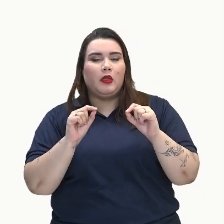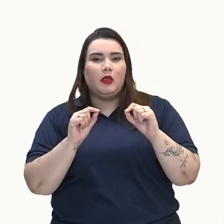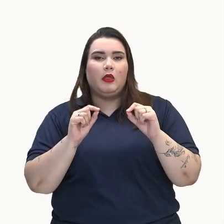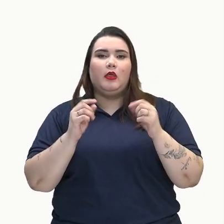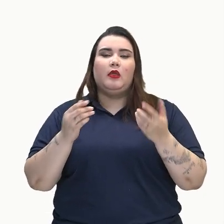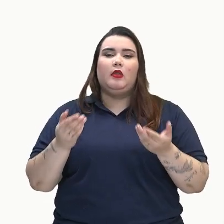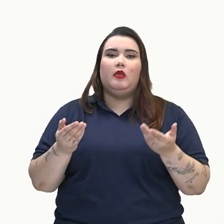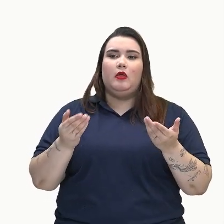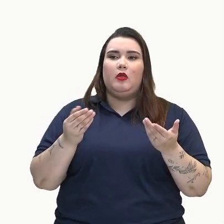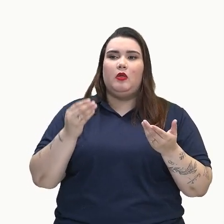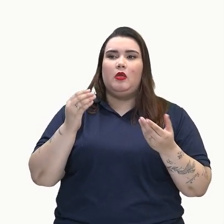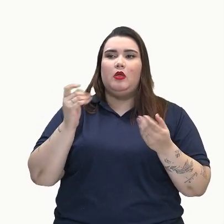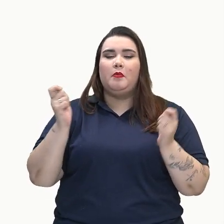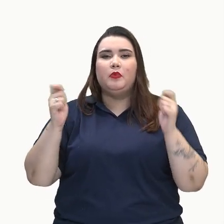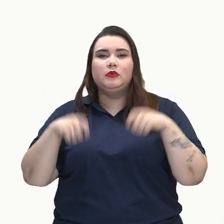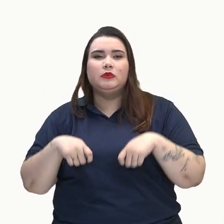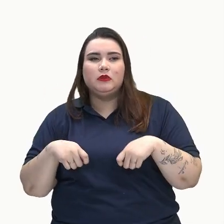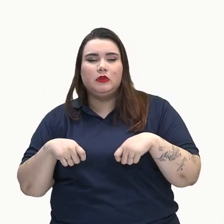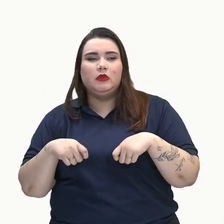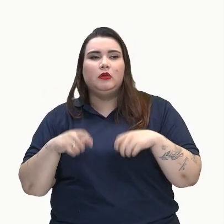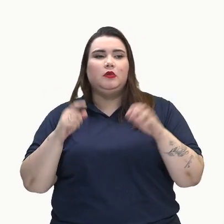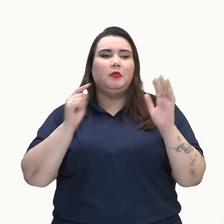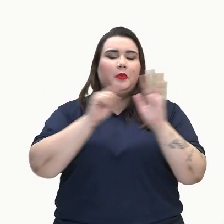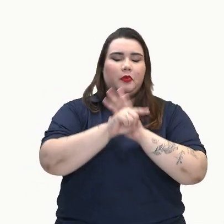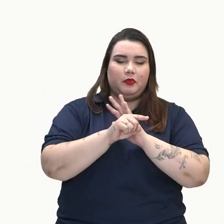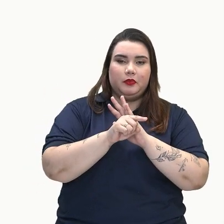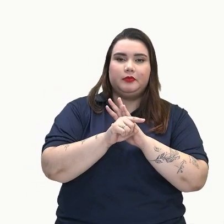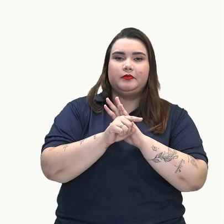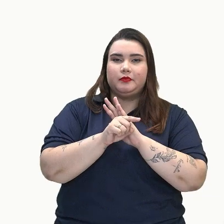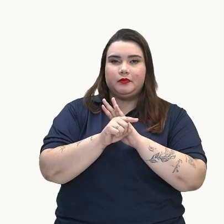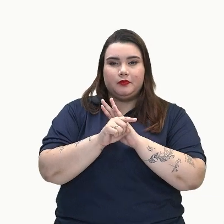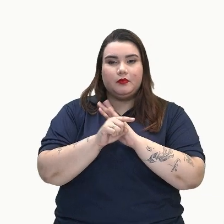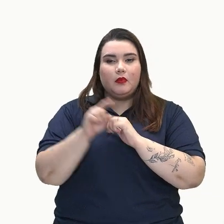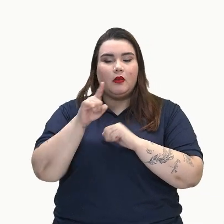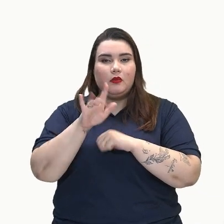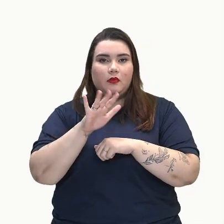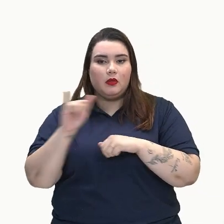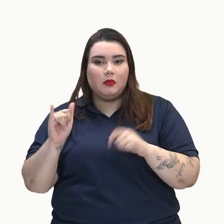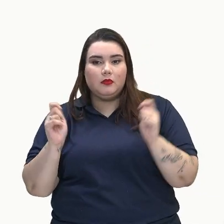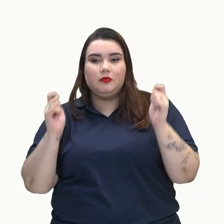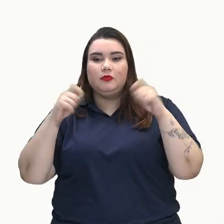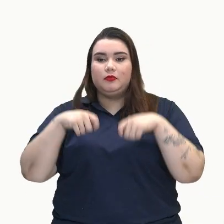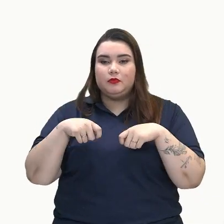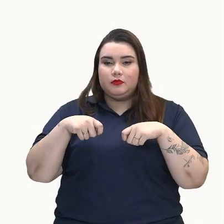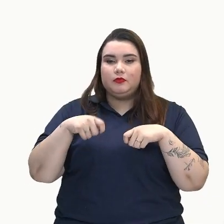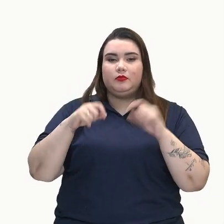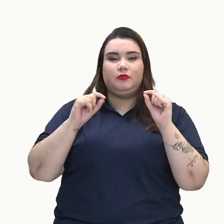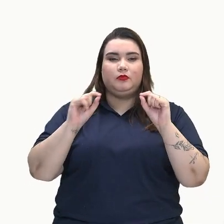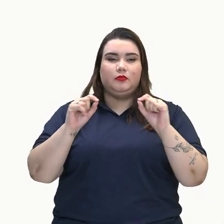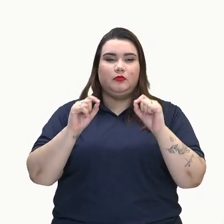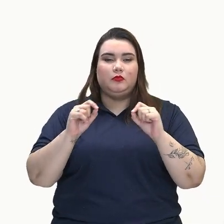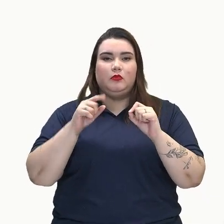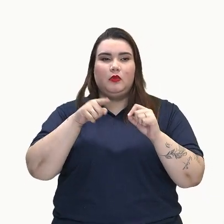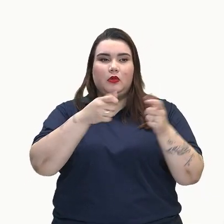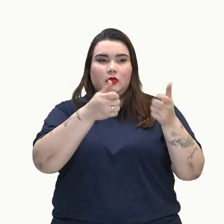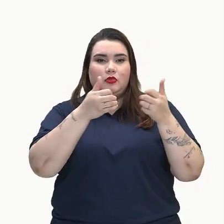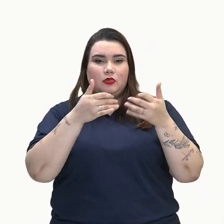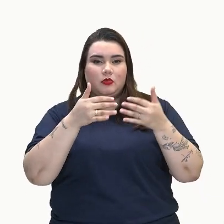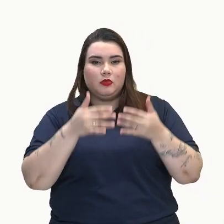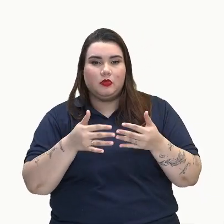ainda, de que forma você vê tal assunto. E vão possibilitar ao entrevistado